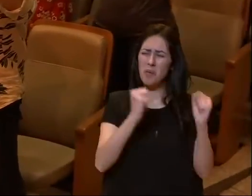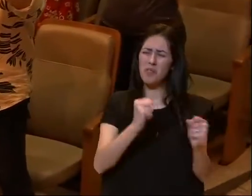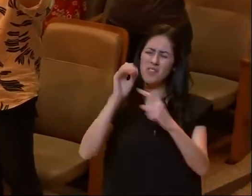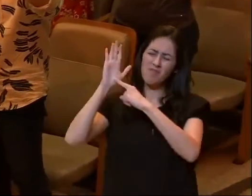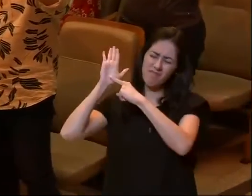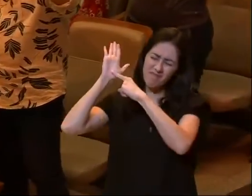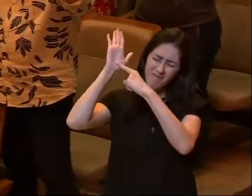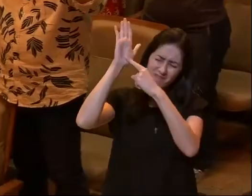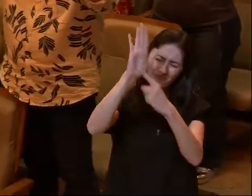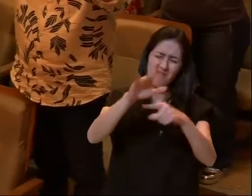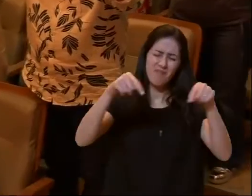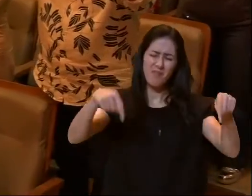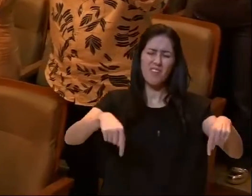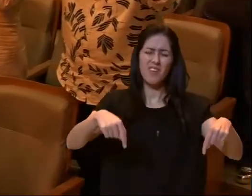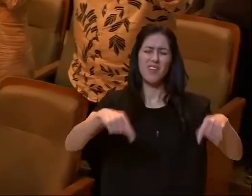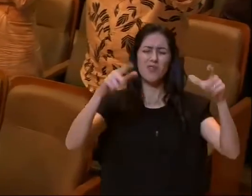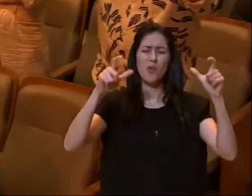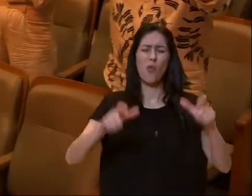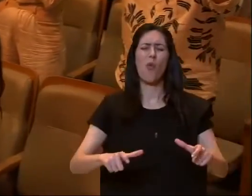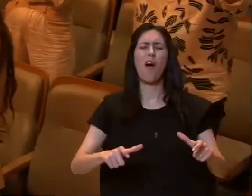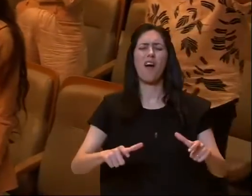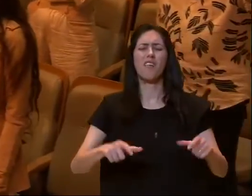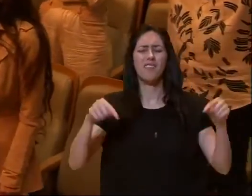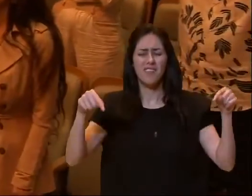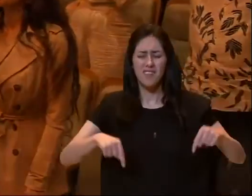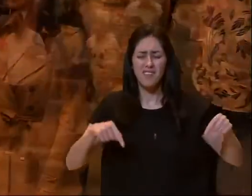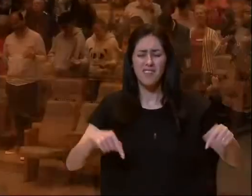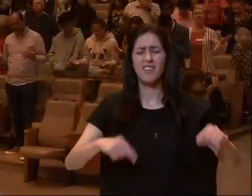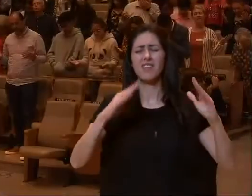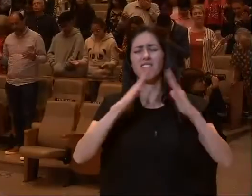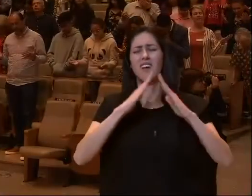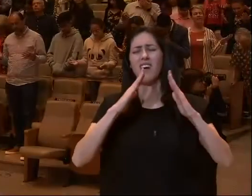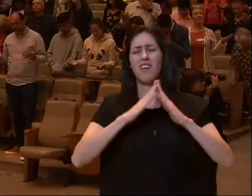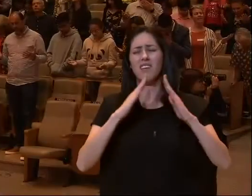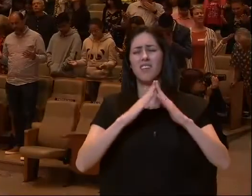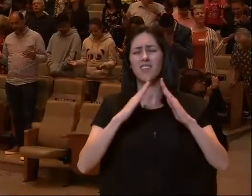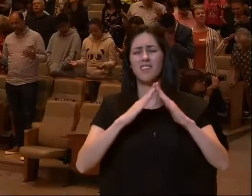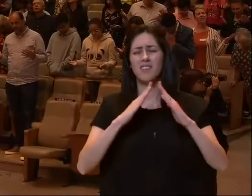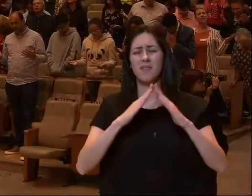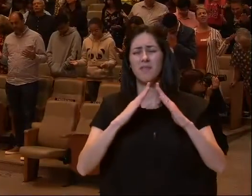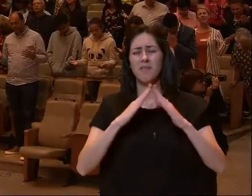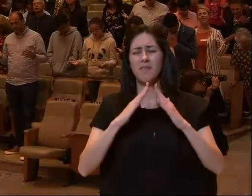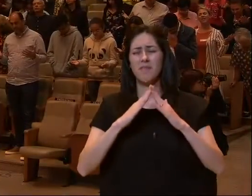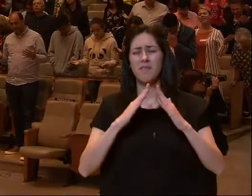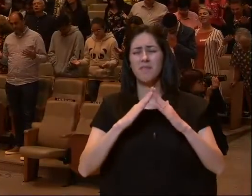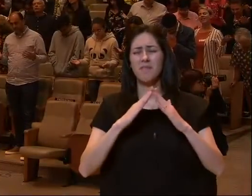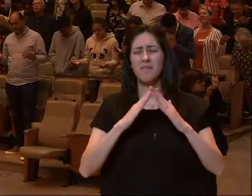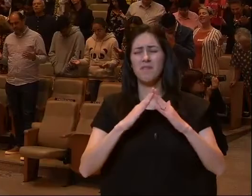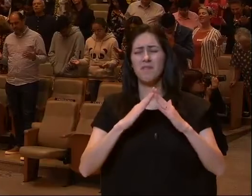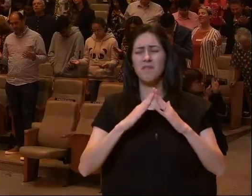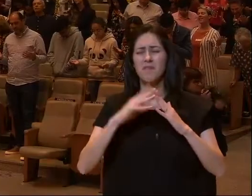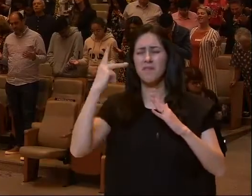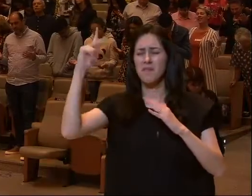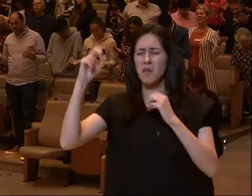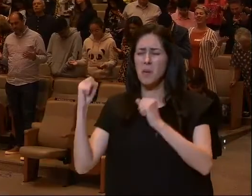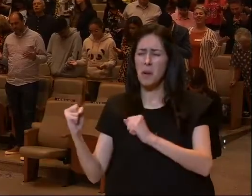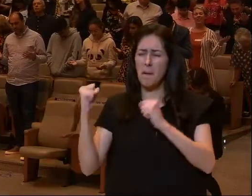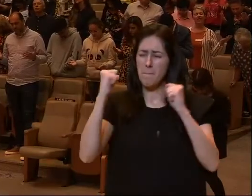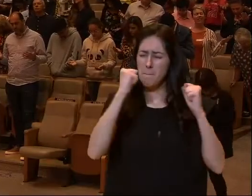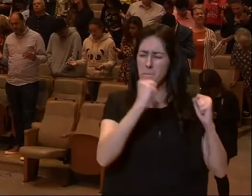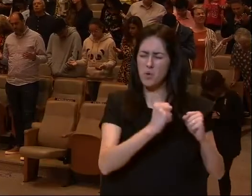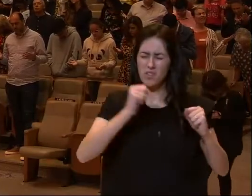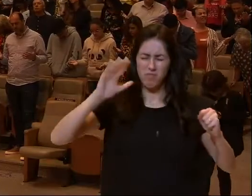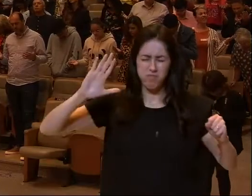manifeste neste lugar, nesta casa, e que a plenitude do poder de Deus